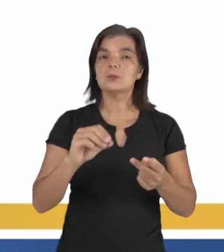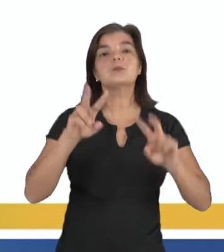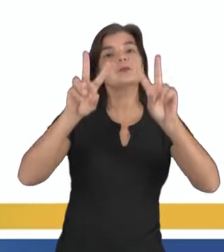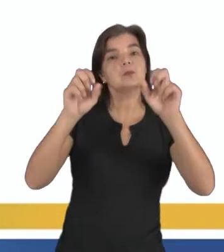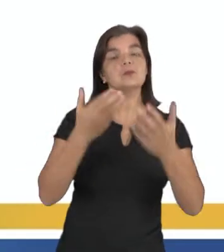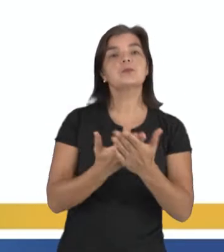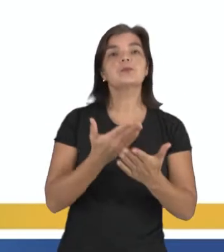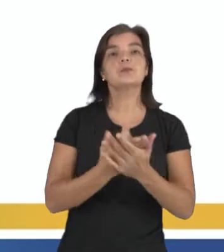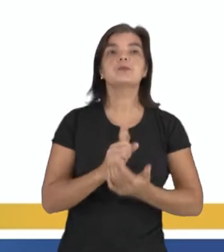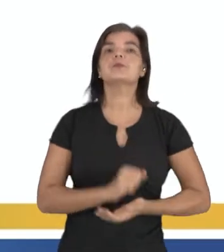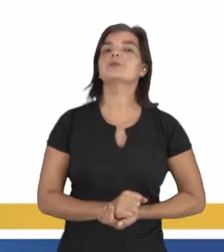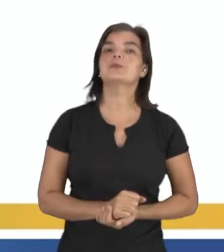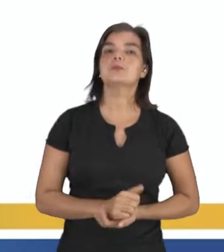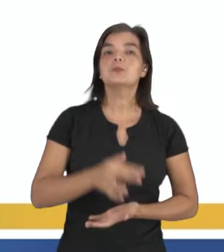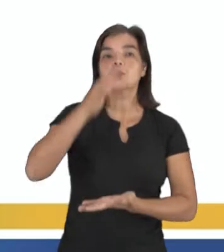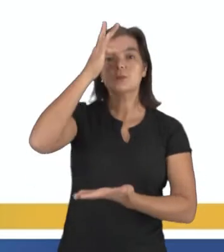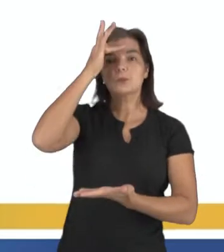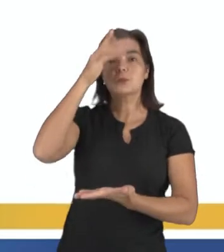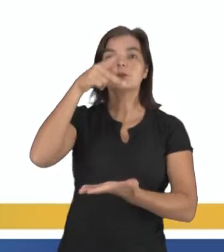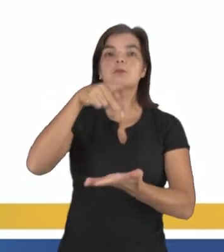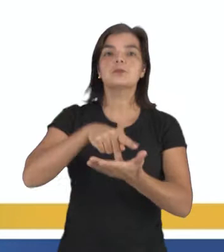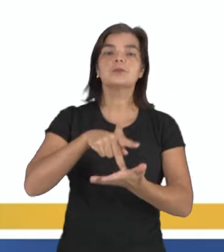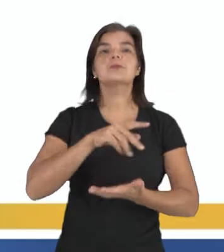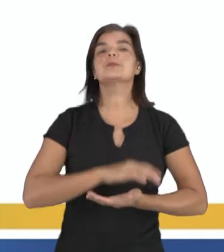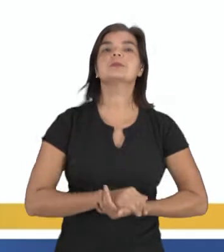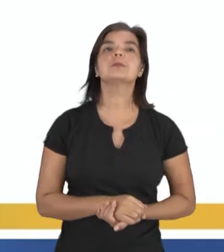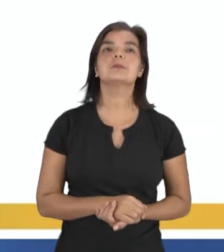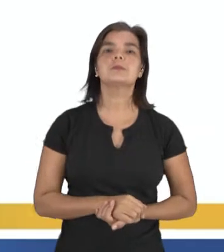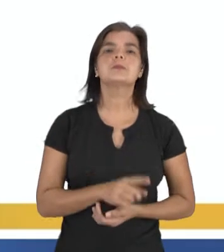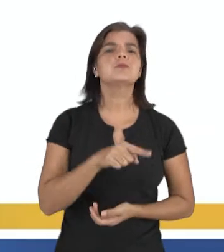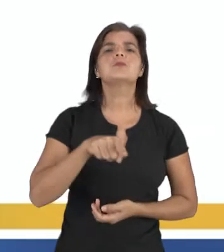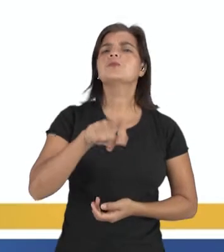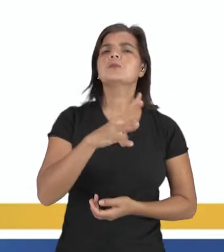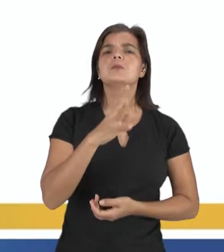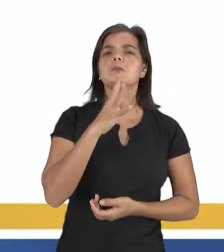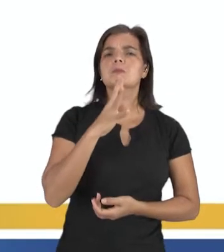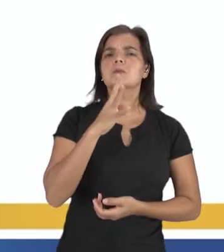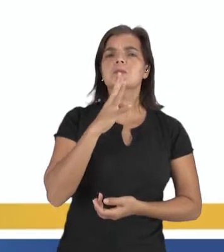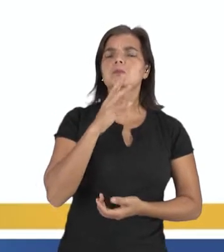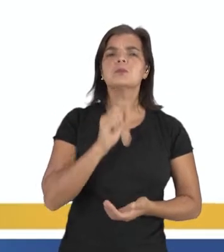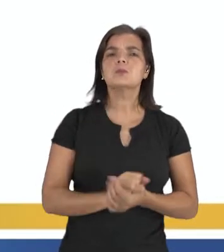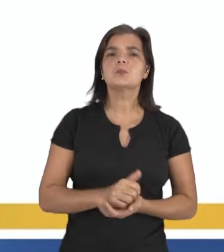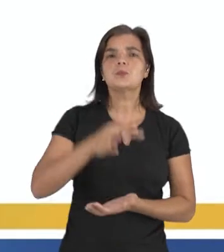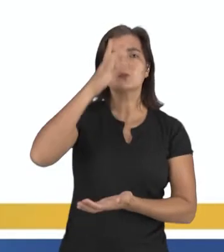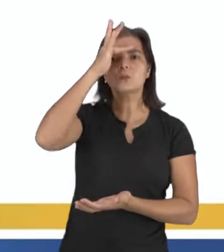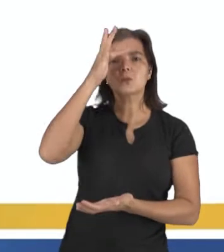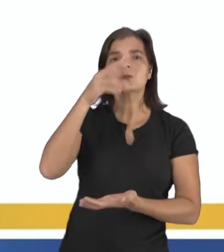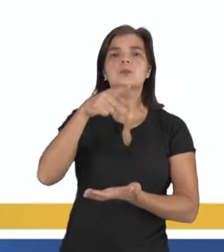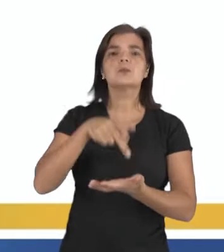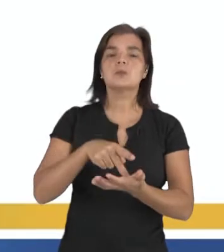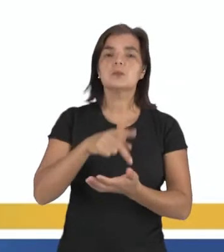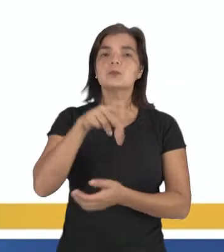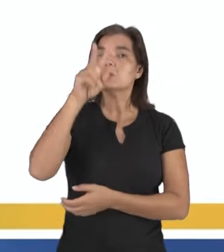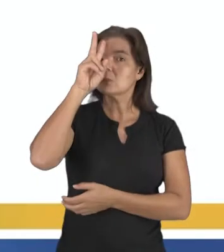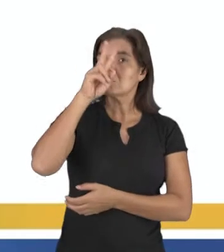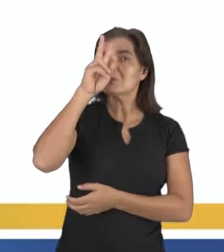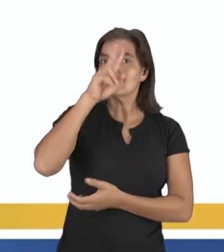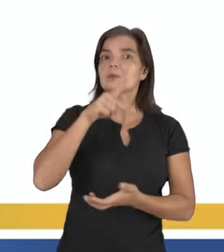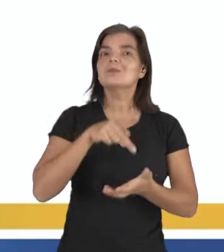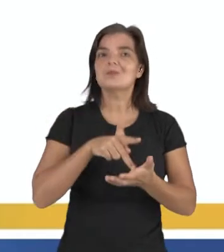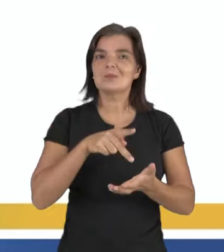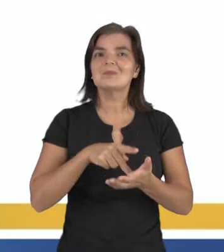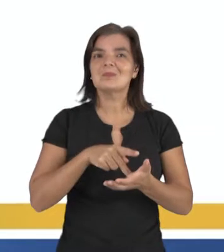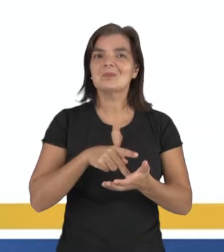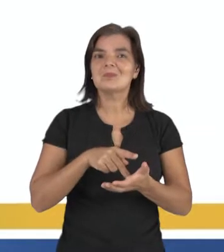aula. Vamos começar pelo dogmatismo? O que vocês conhecem como dogma? Dogma não lembra a verdade